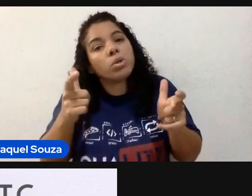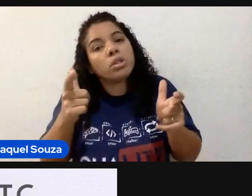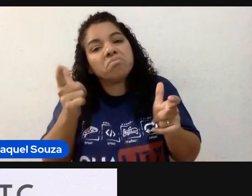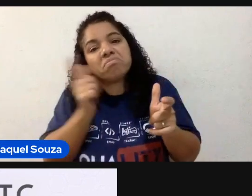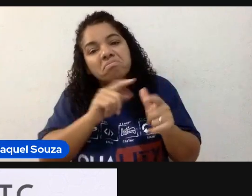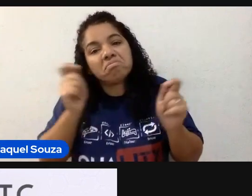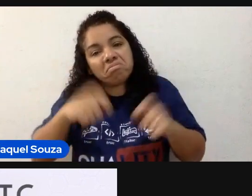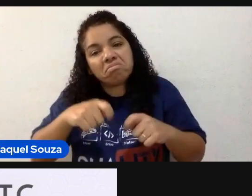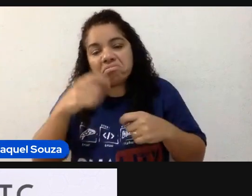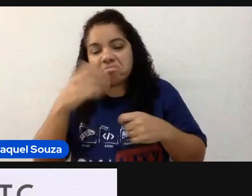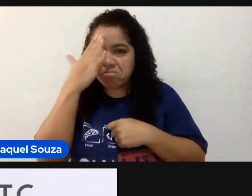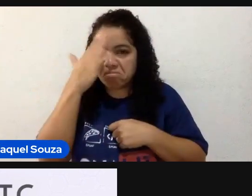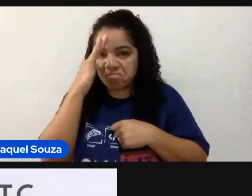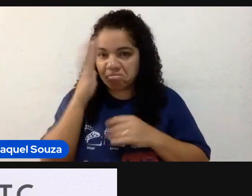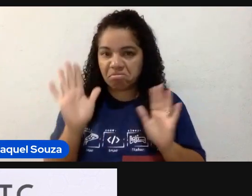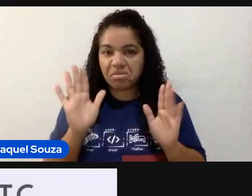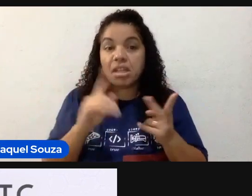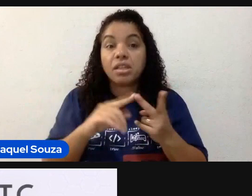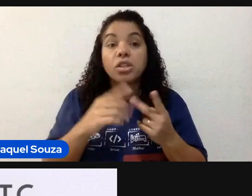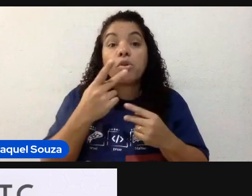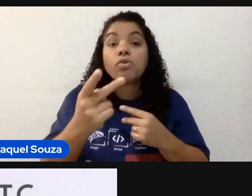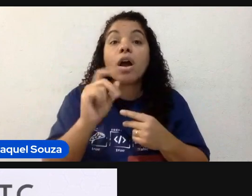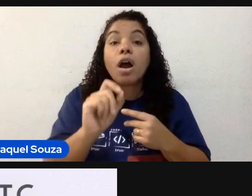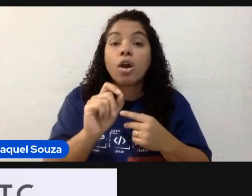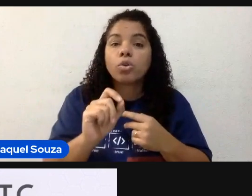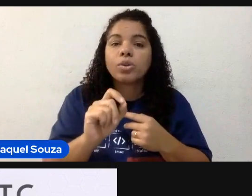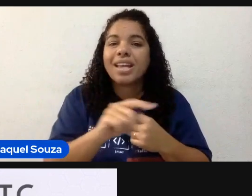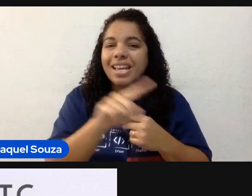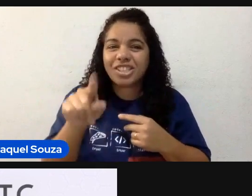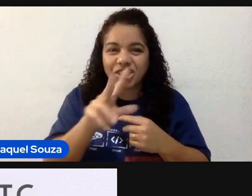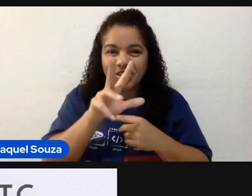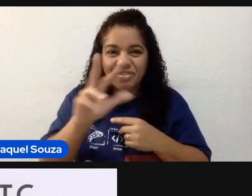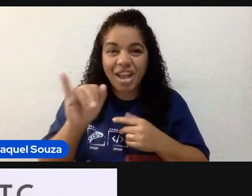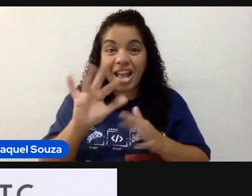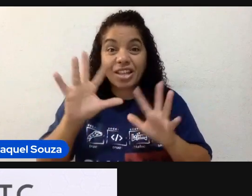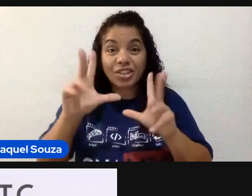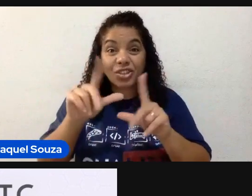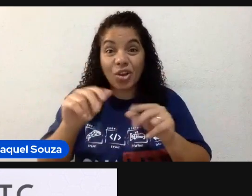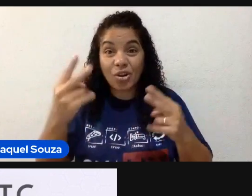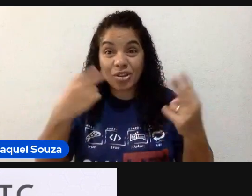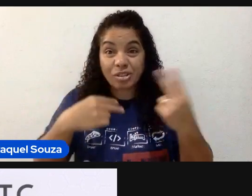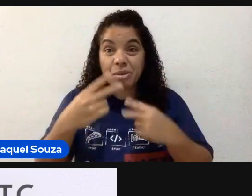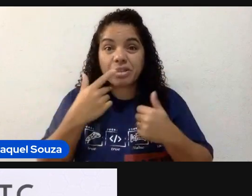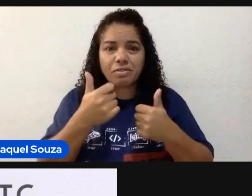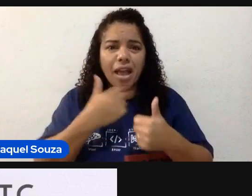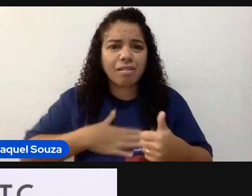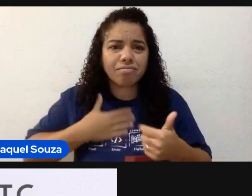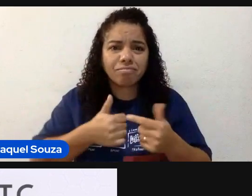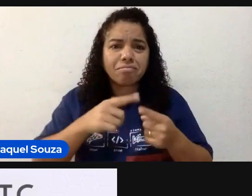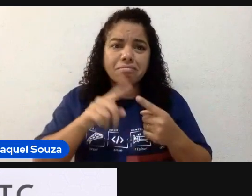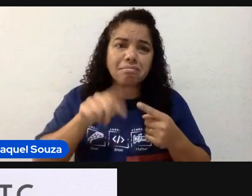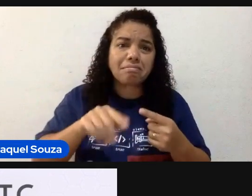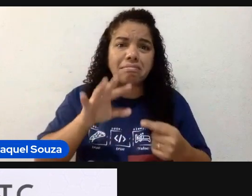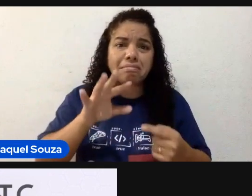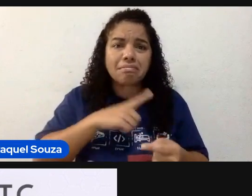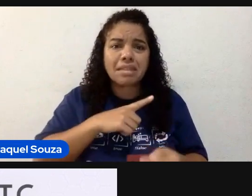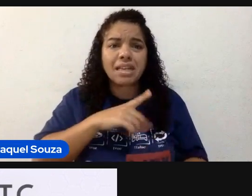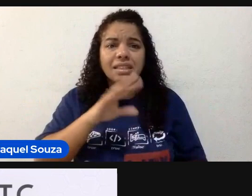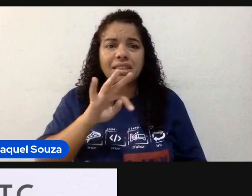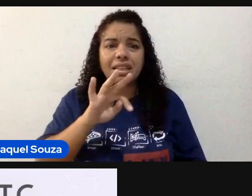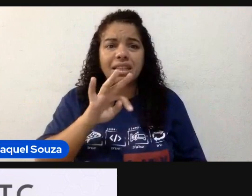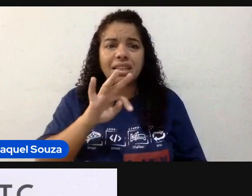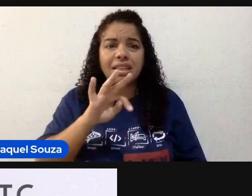que eu falo é sempre isso. A gente nunca vai agradar todo mundo, independente da gente ter TDAH ou não. Mas o que a gente, ainda mais a gente